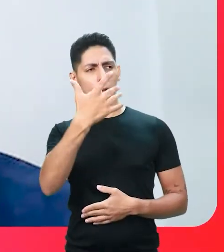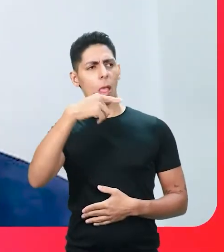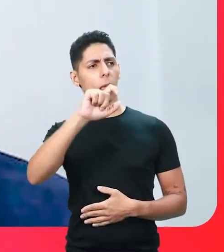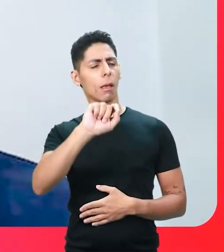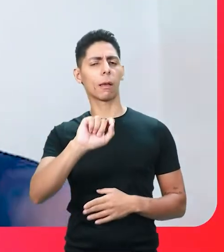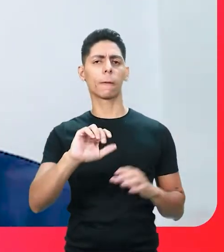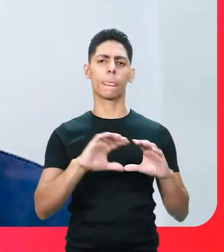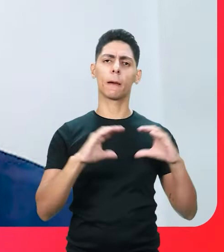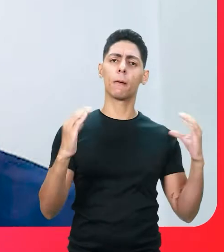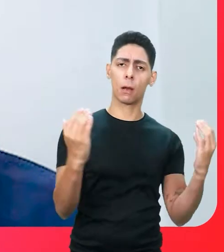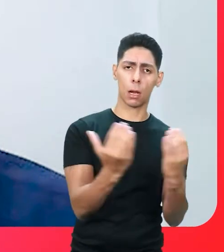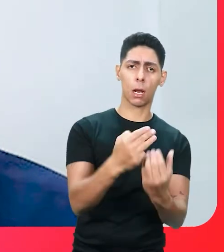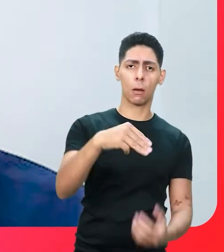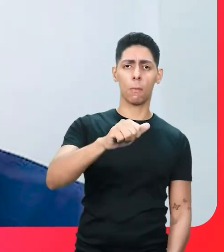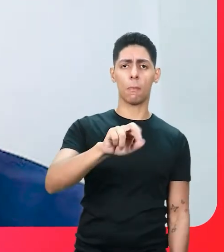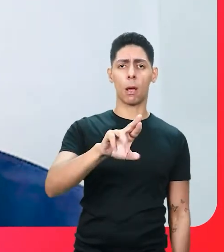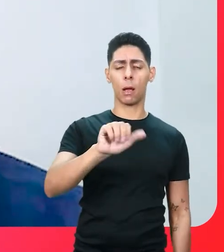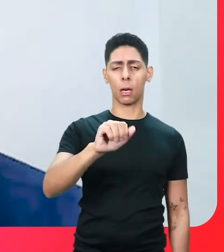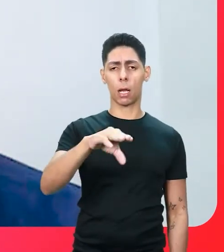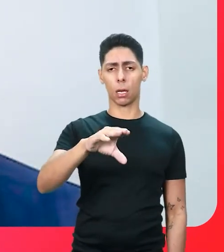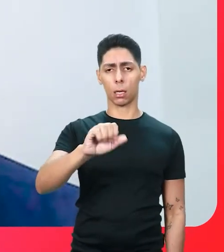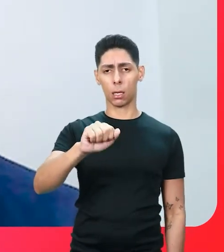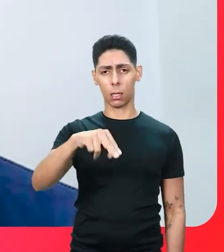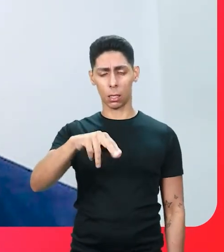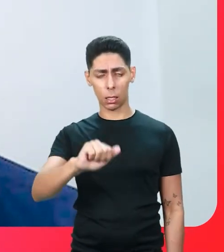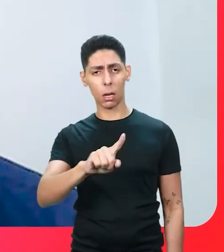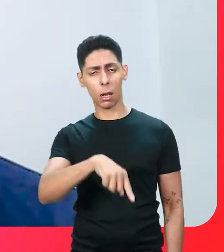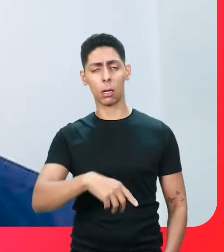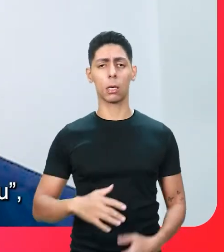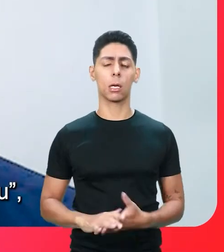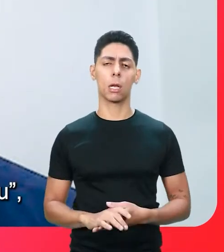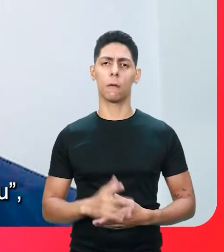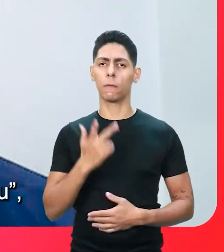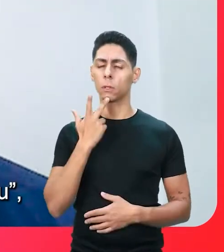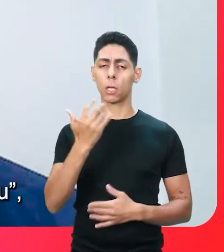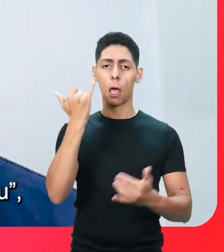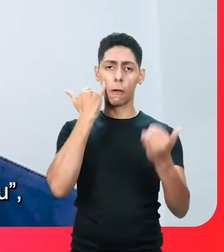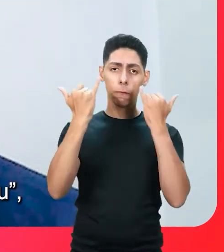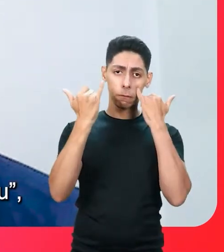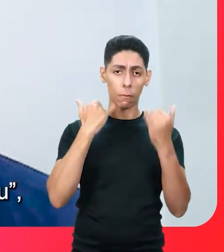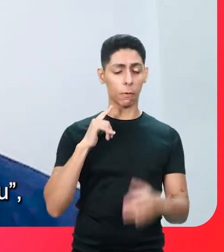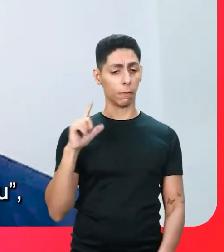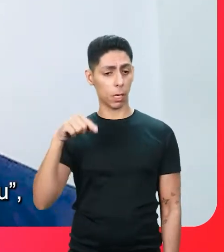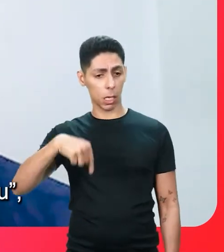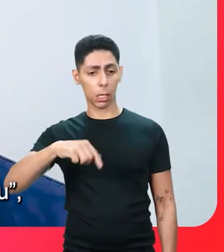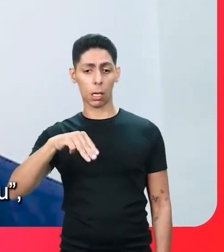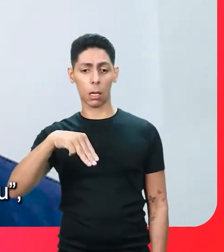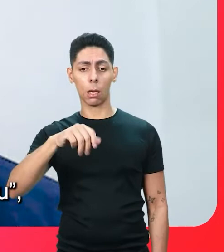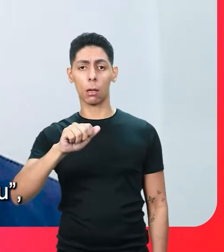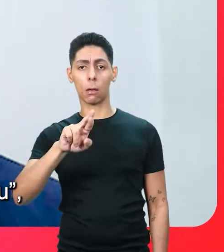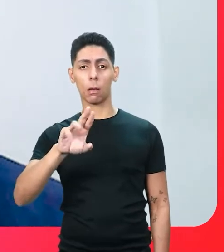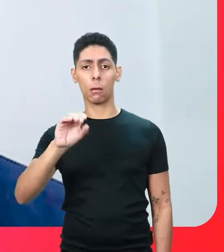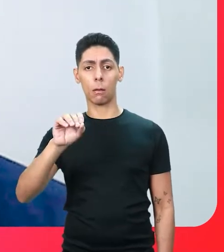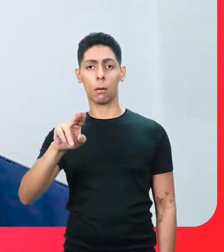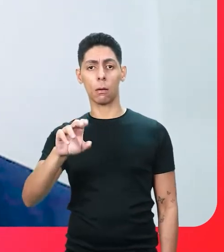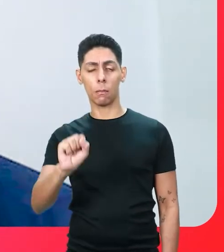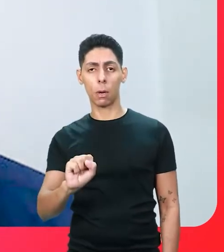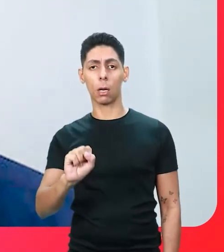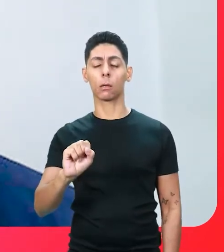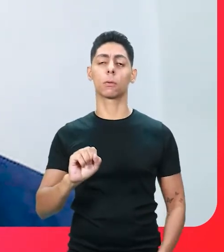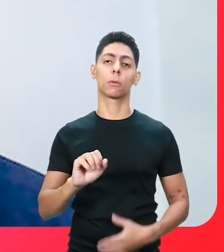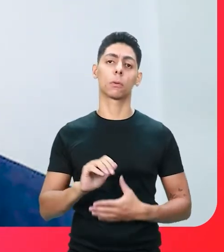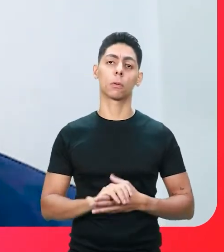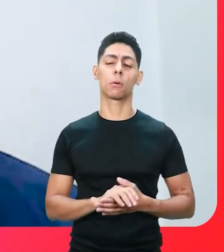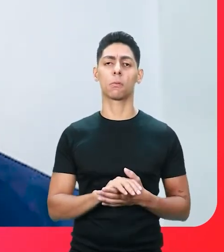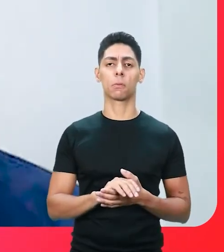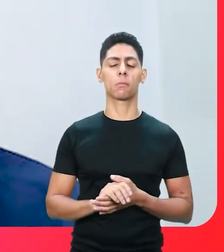Maracanã, para fazer a pré-hora do jogo. Aí ele, informe. Aí eu falei, aqui é Marcos com U, que é o meu nome, Marcos de Carvalho, na